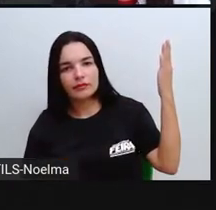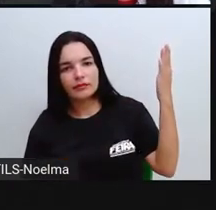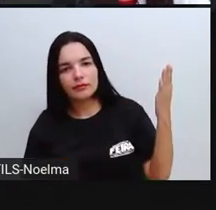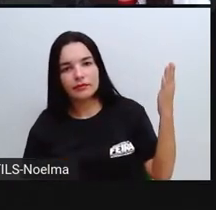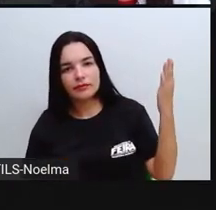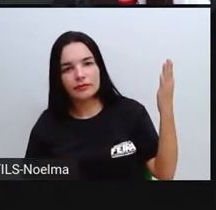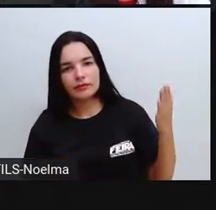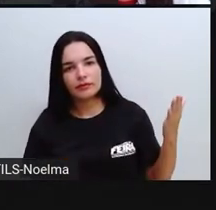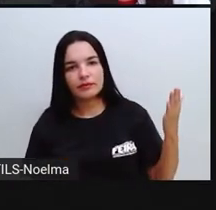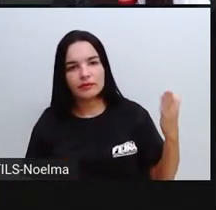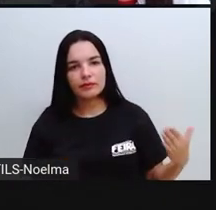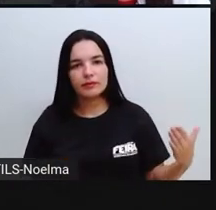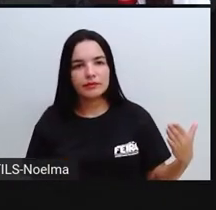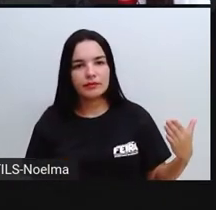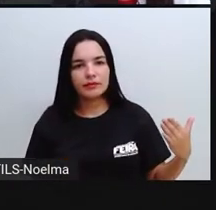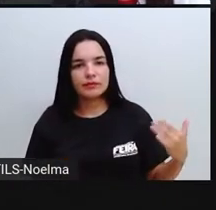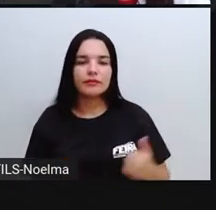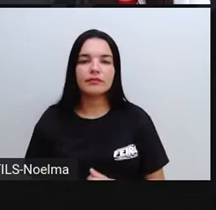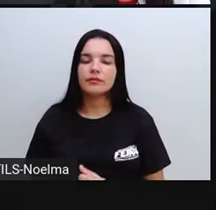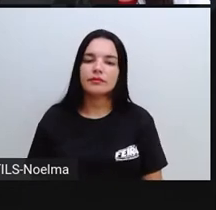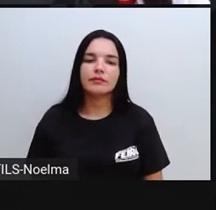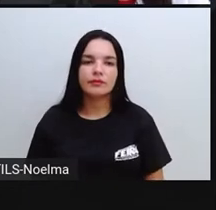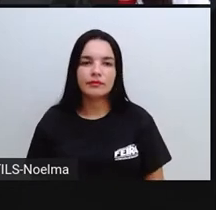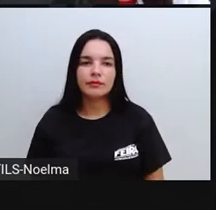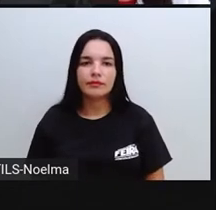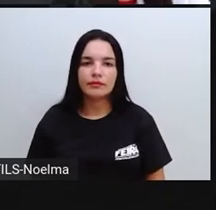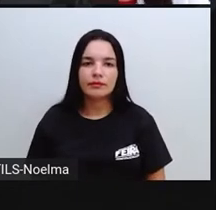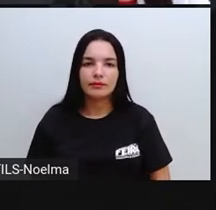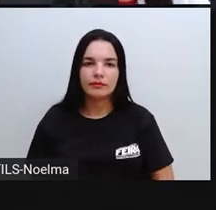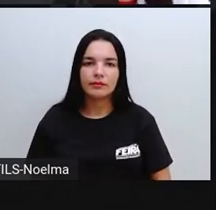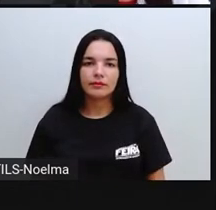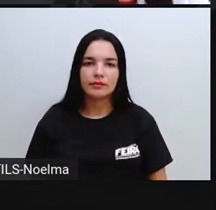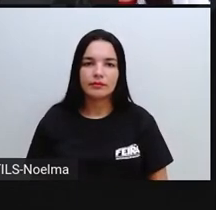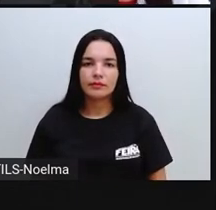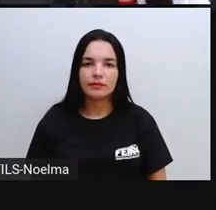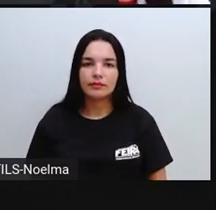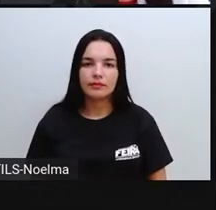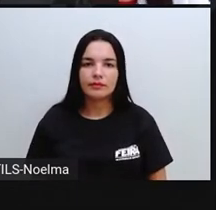múltiplos? Decalitro, hectolitro, quilolitro, certo?